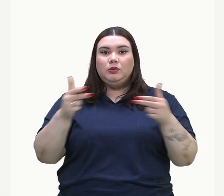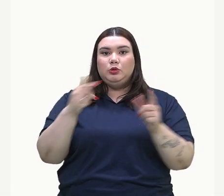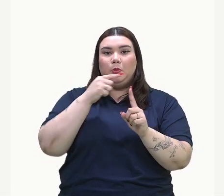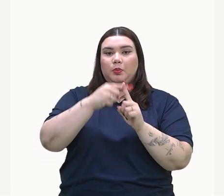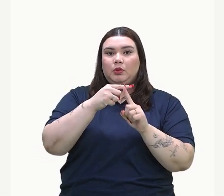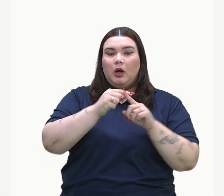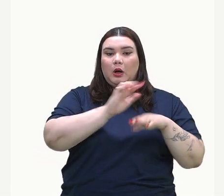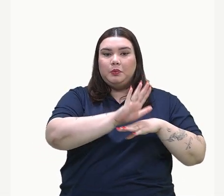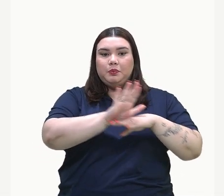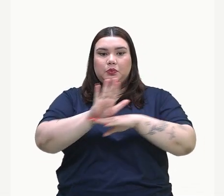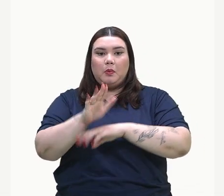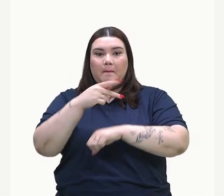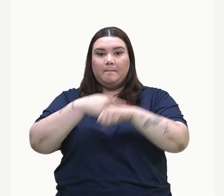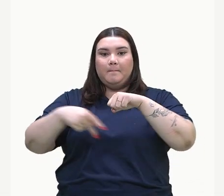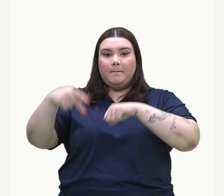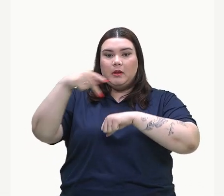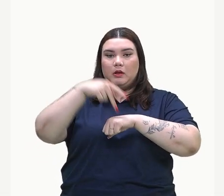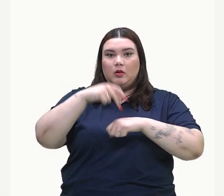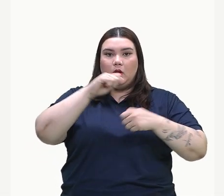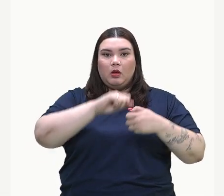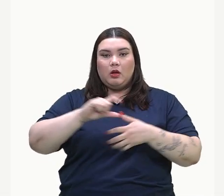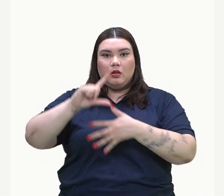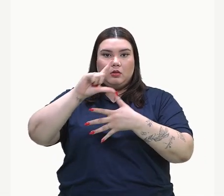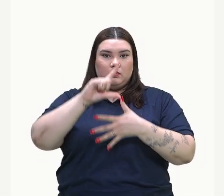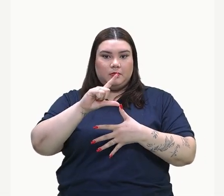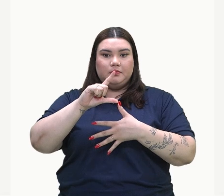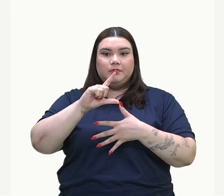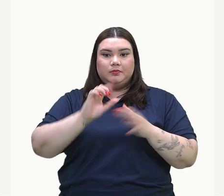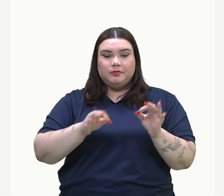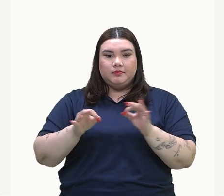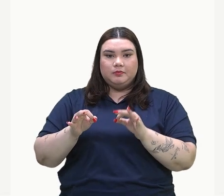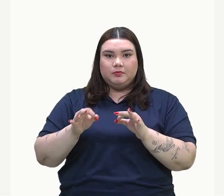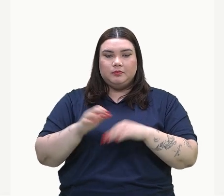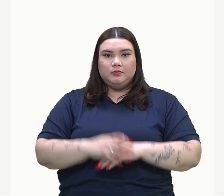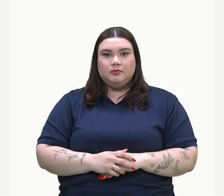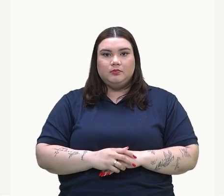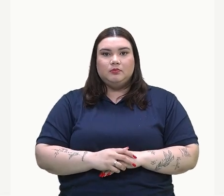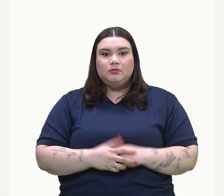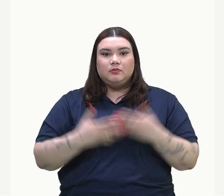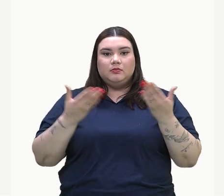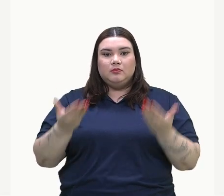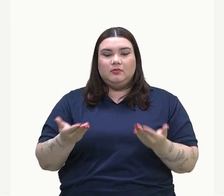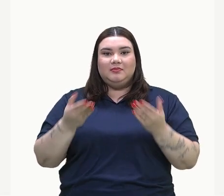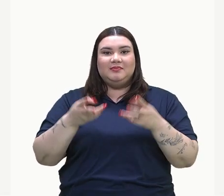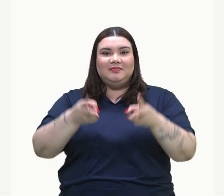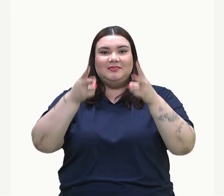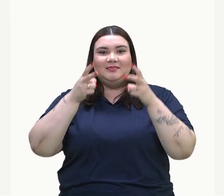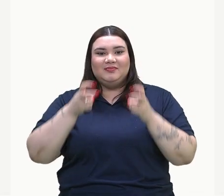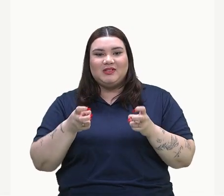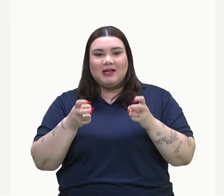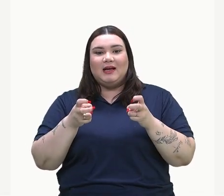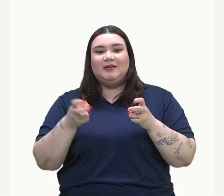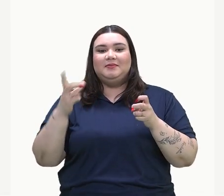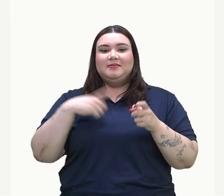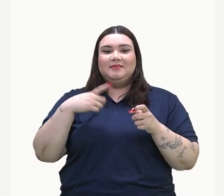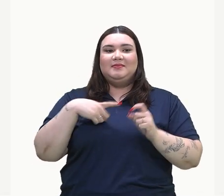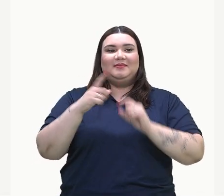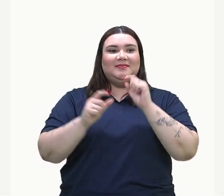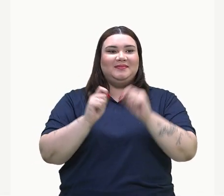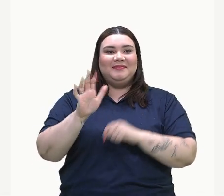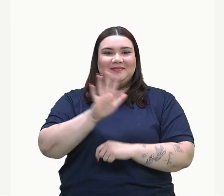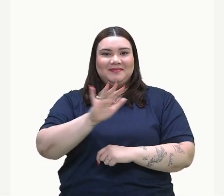benefícios entre os países latino-americanos, até por conta, né, de a gente observar aí que vai